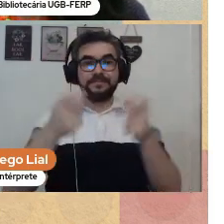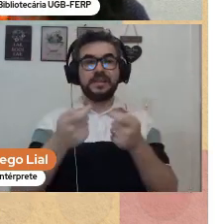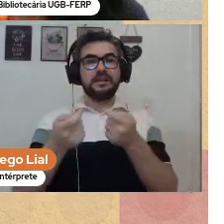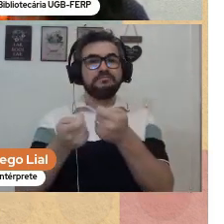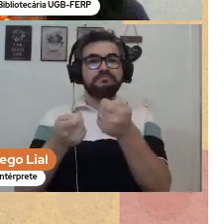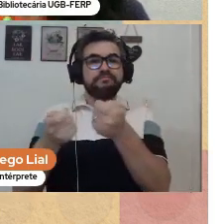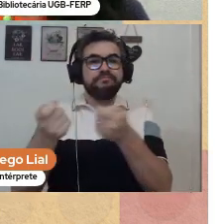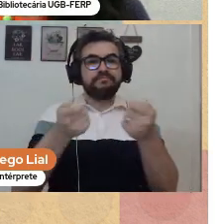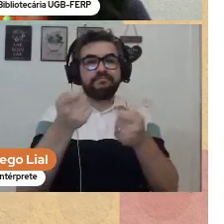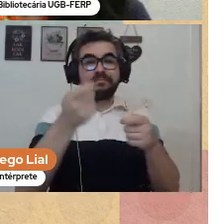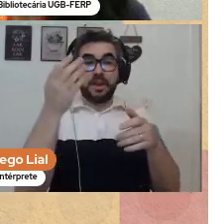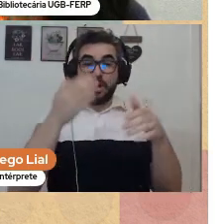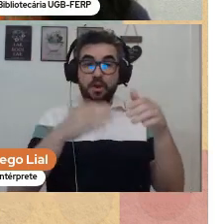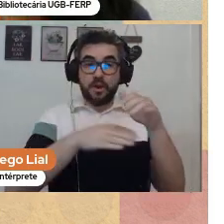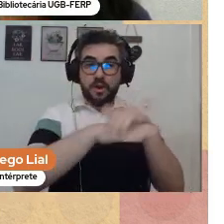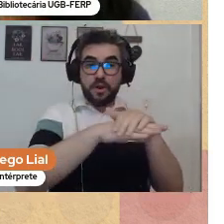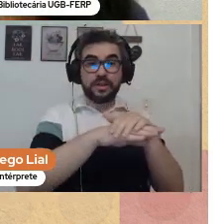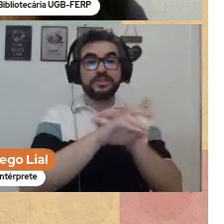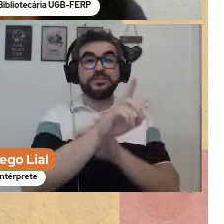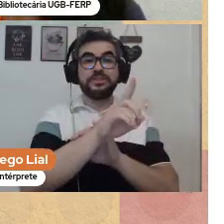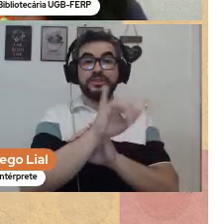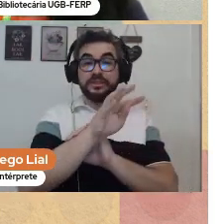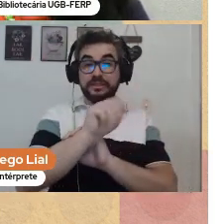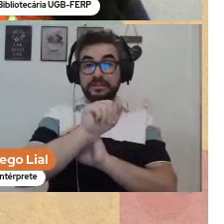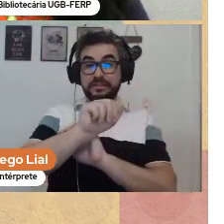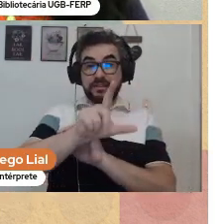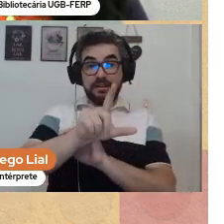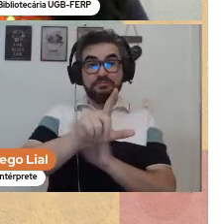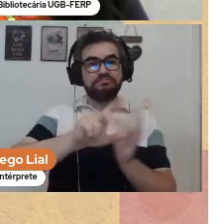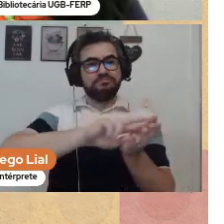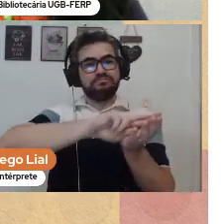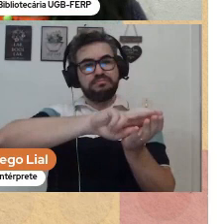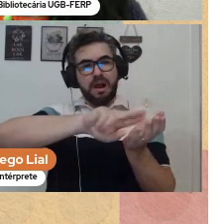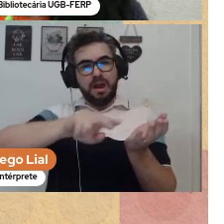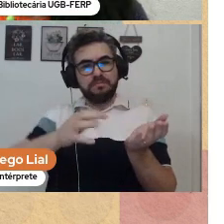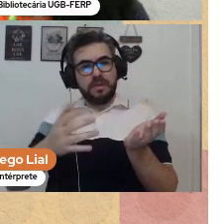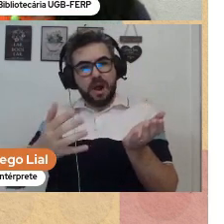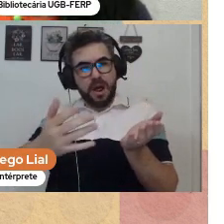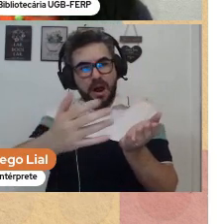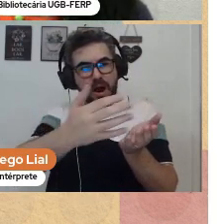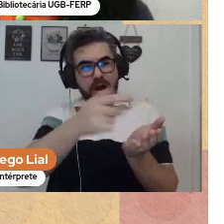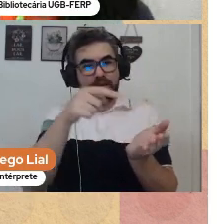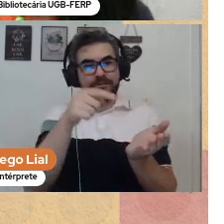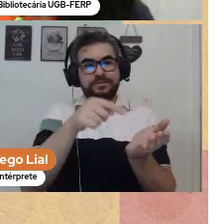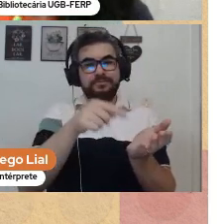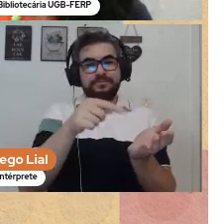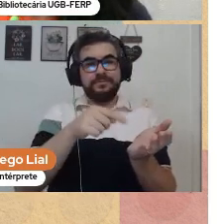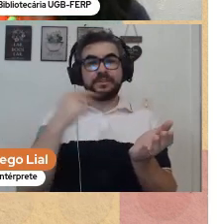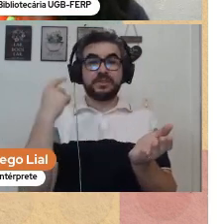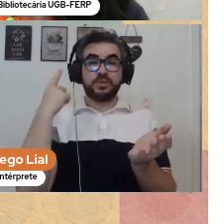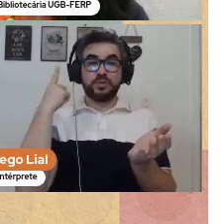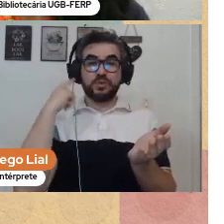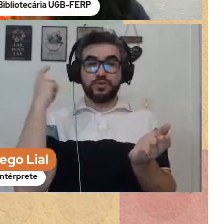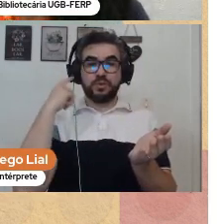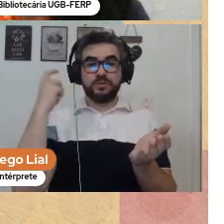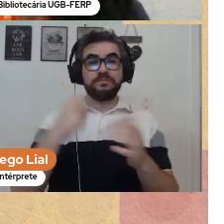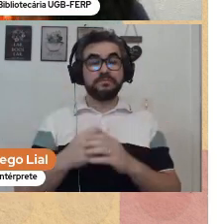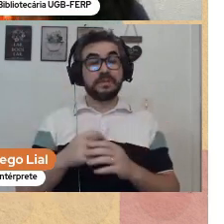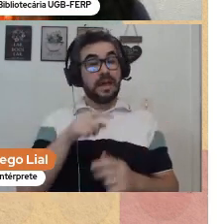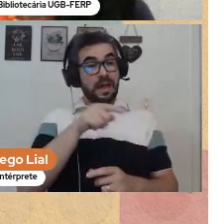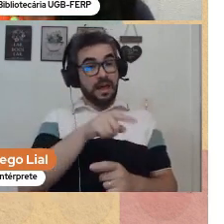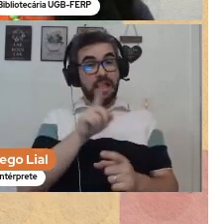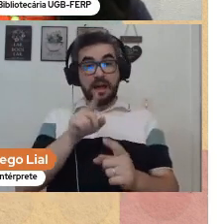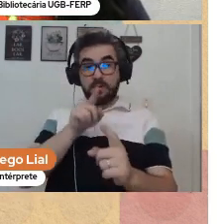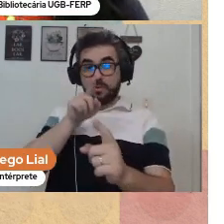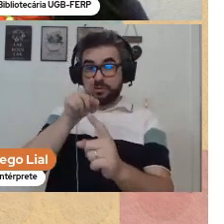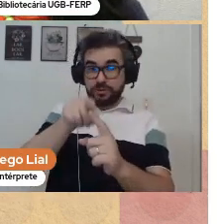dos acervos sonoros. E esse acervo é o objeto de estudo da dissertação, então ele é um acervo